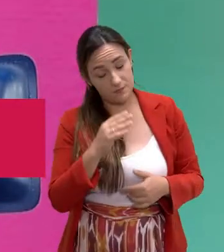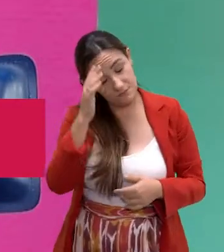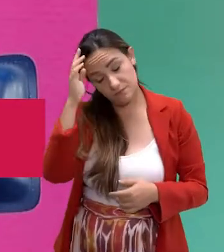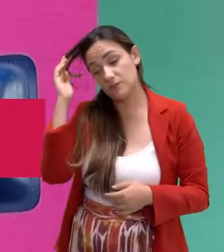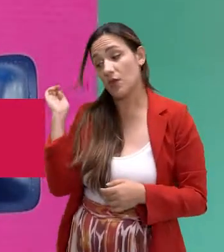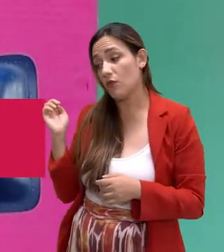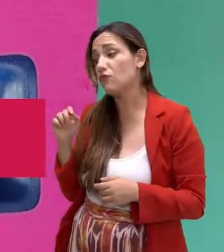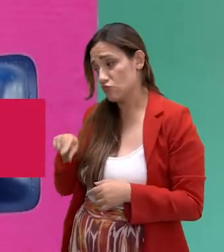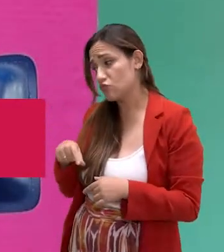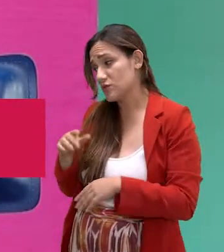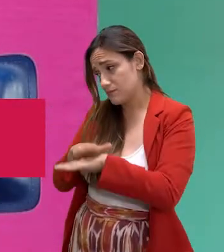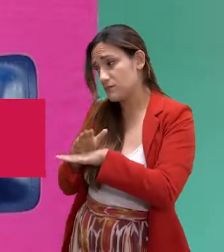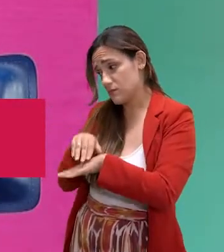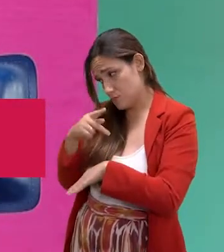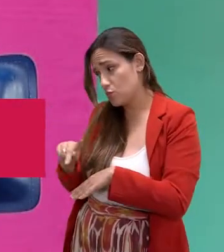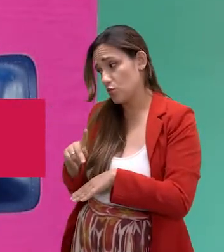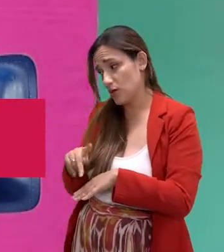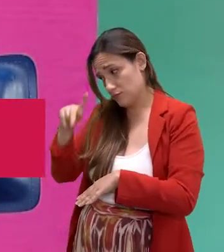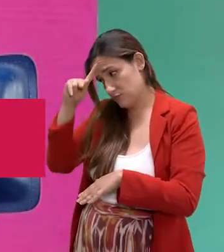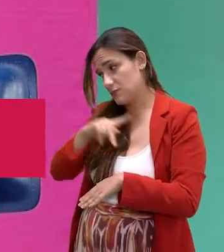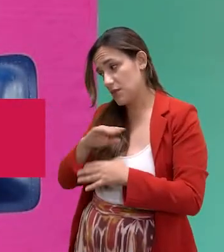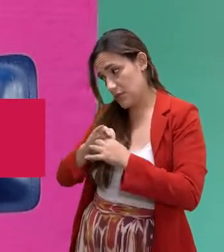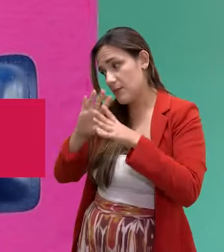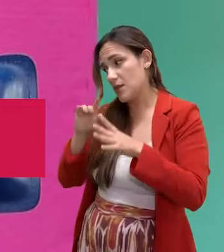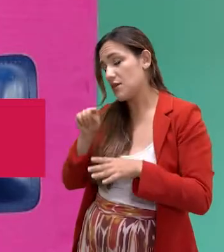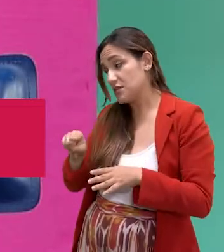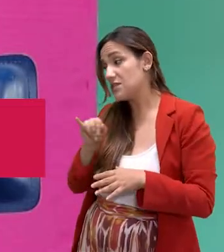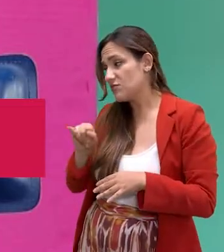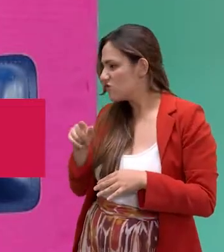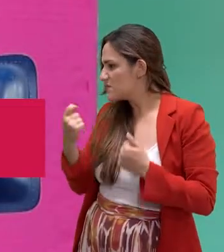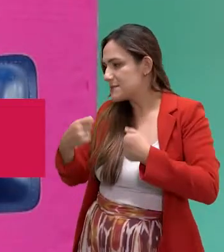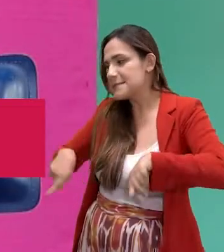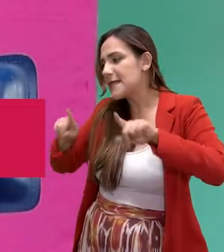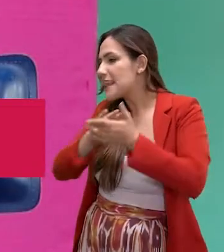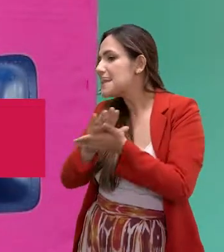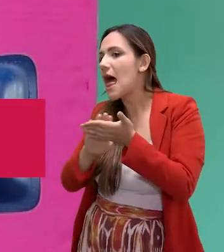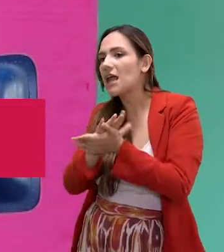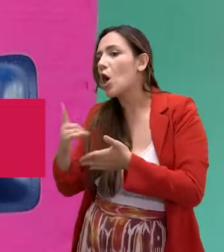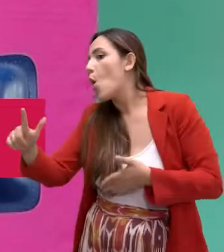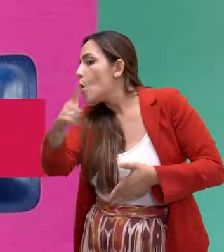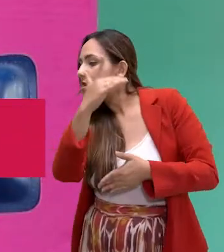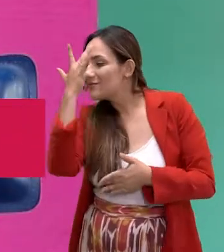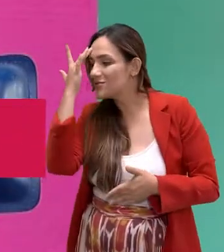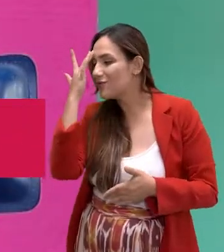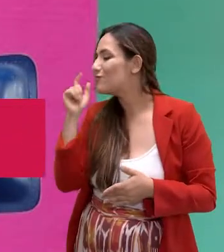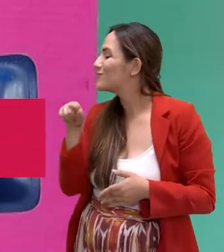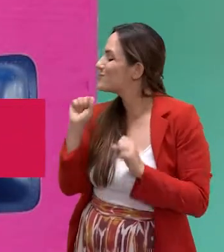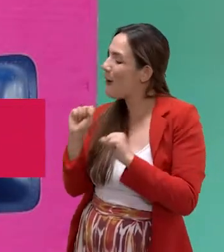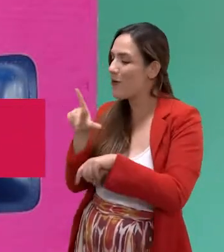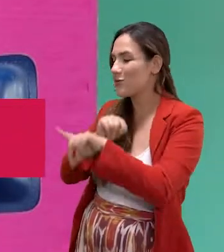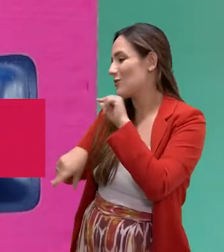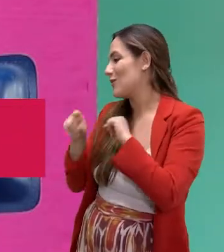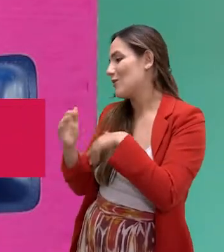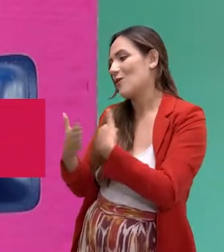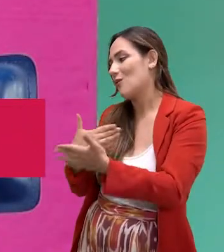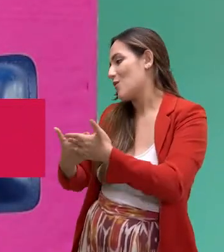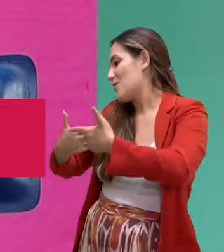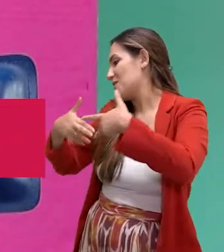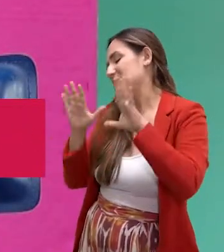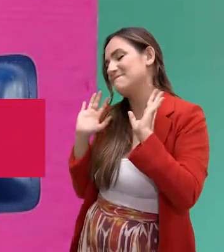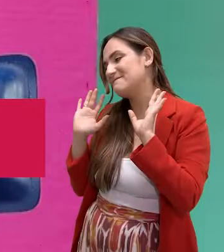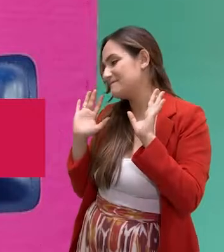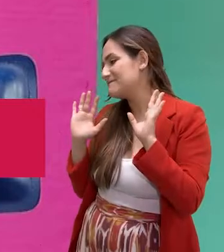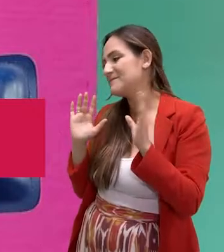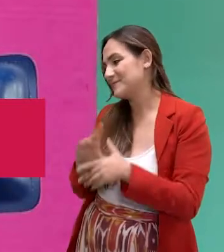filha, tem que partir de você, essa busca pela independência. A independência faz com que a gente tenha o poder de